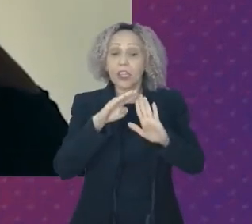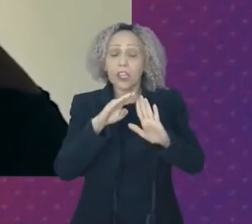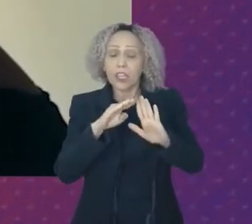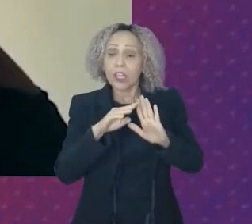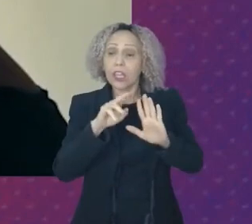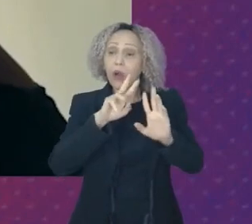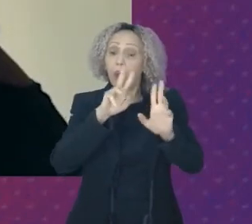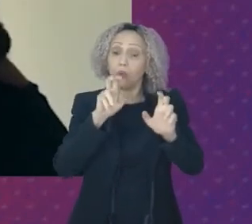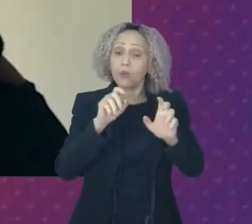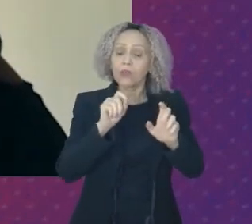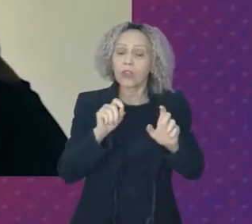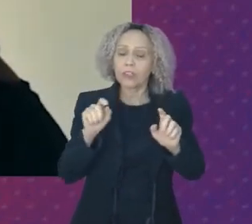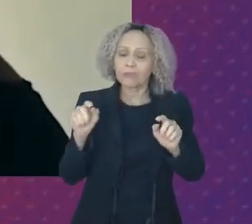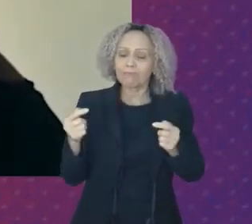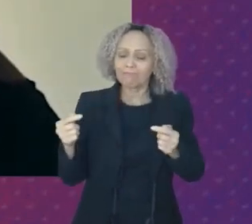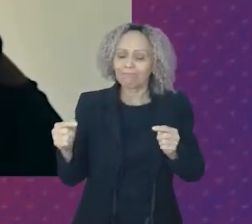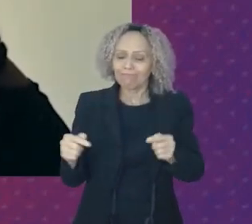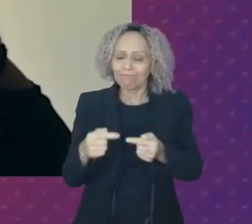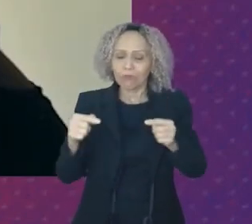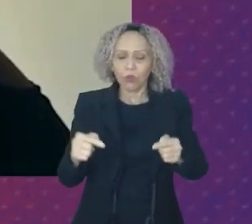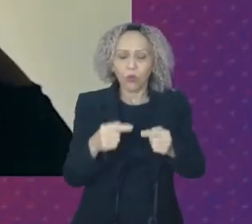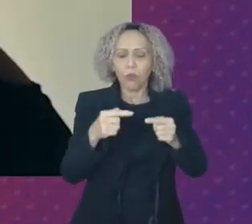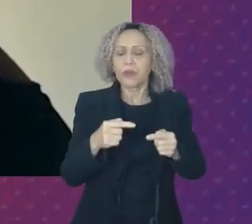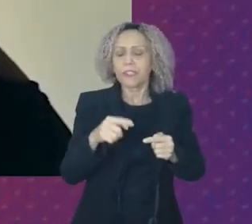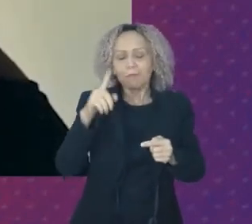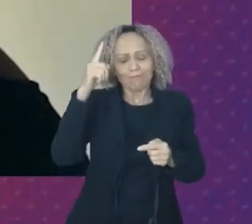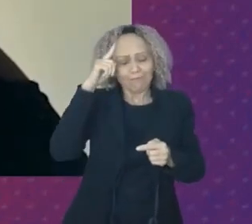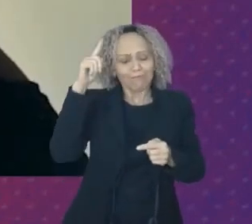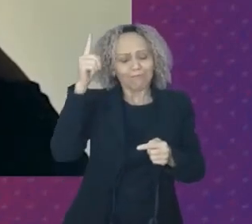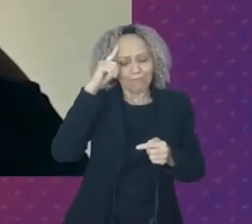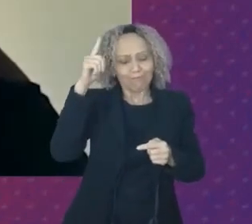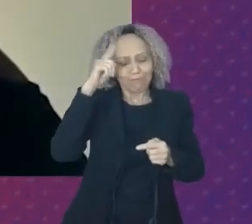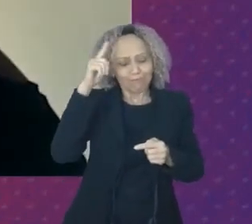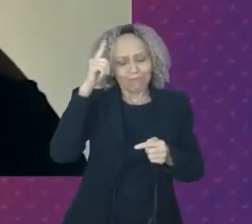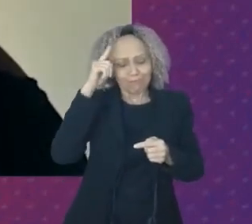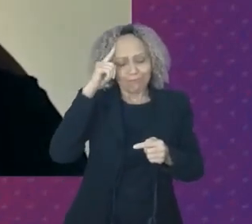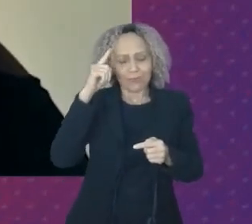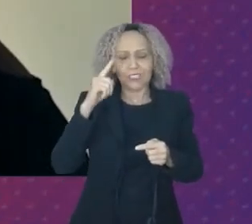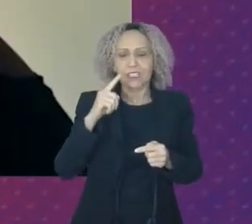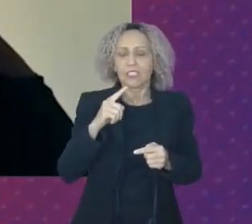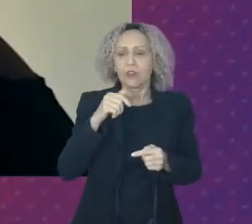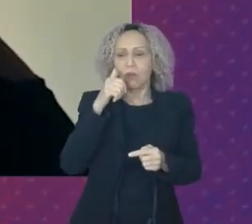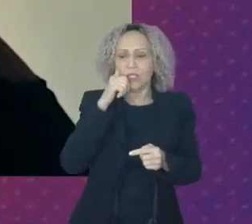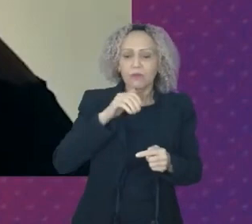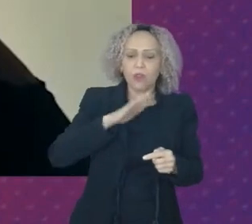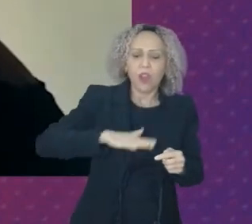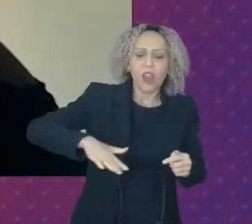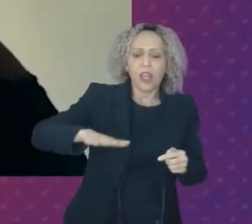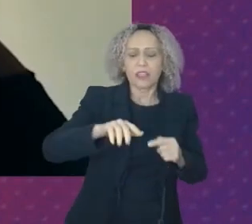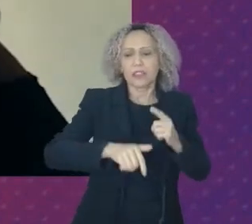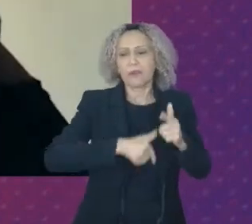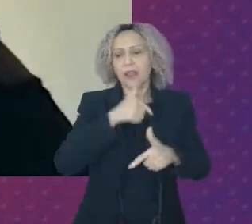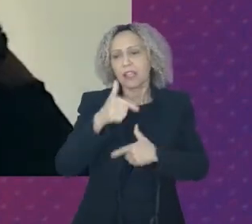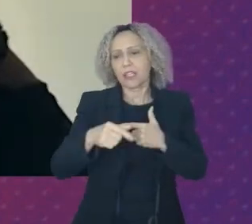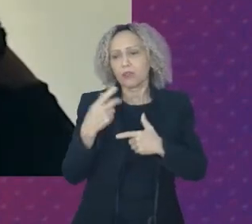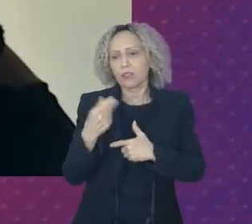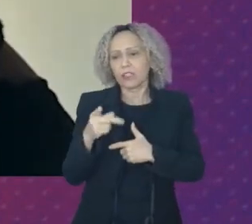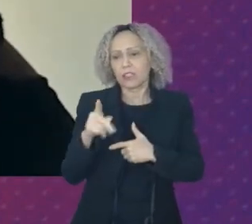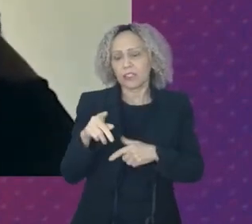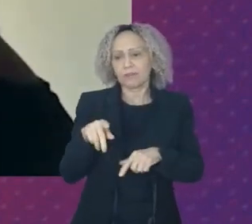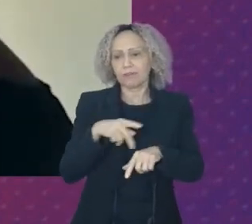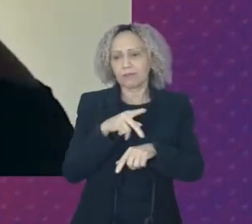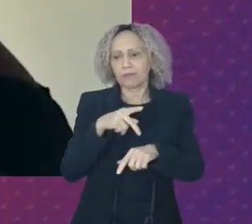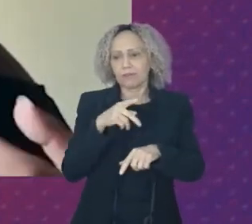ali dialogando diretamente com o dia a dia das mulheres trabalhadoras de todo o país. Essas pautas surgem de diversas